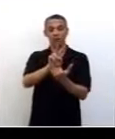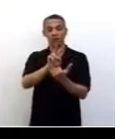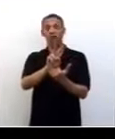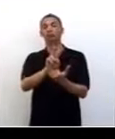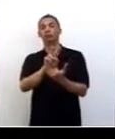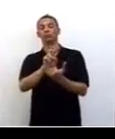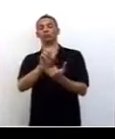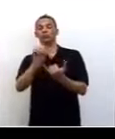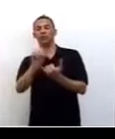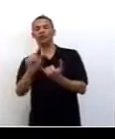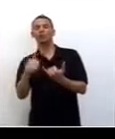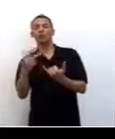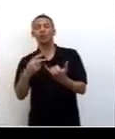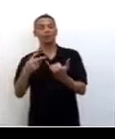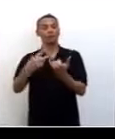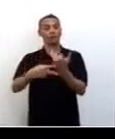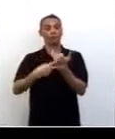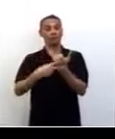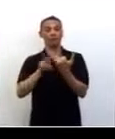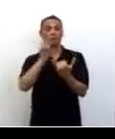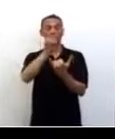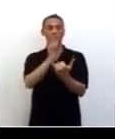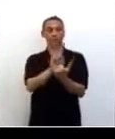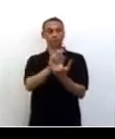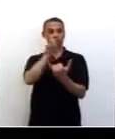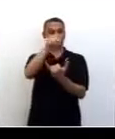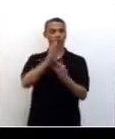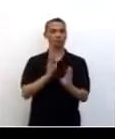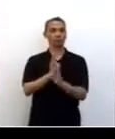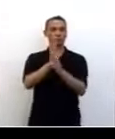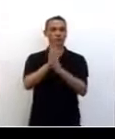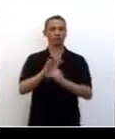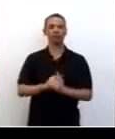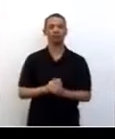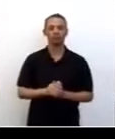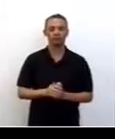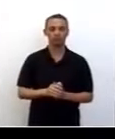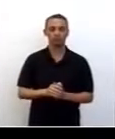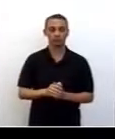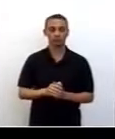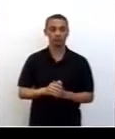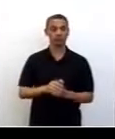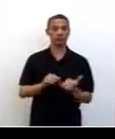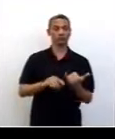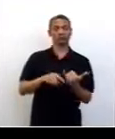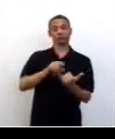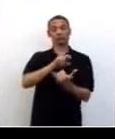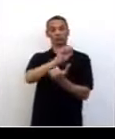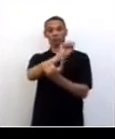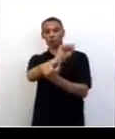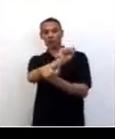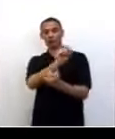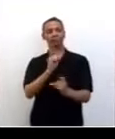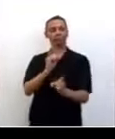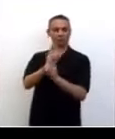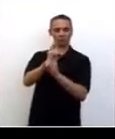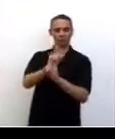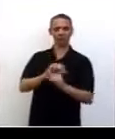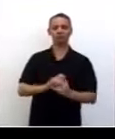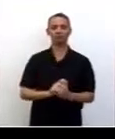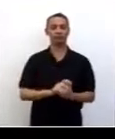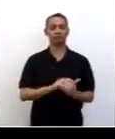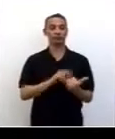auxiliar, o verbo auxiliar que está no passado. Depois do you é o sujeito. Depois do you vem o quê? Vem o